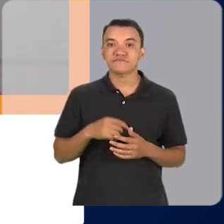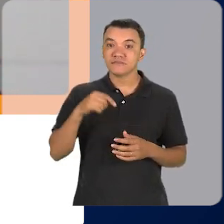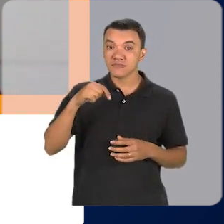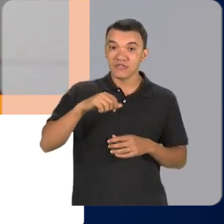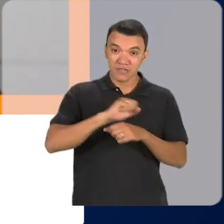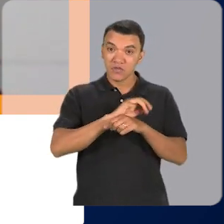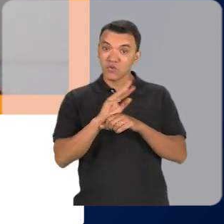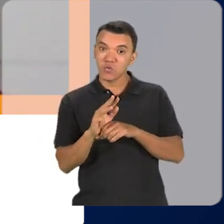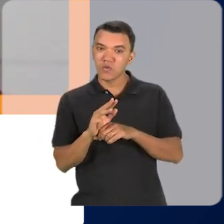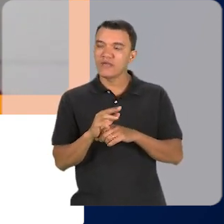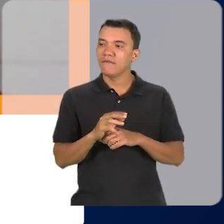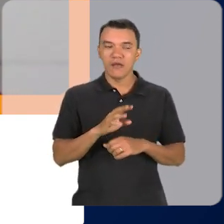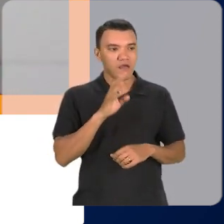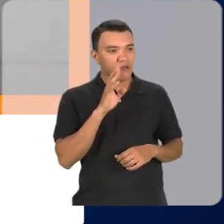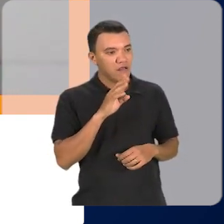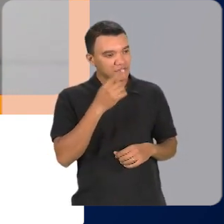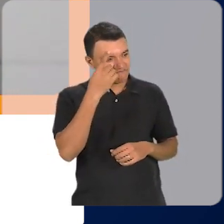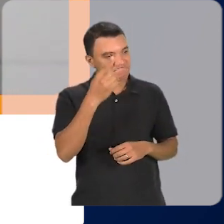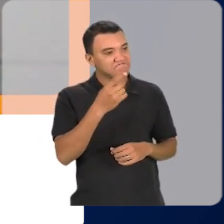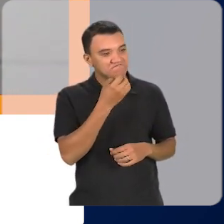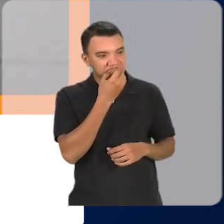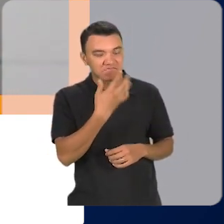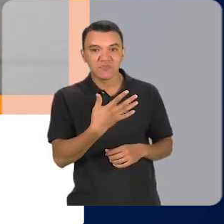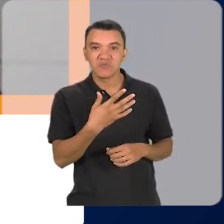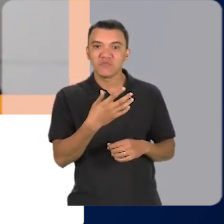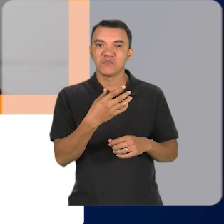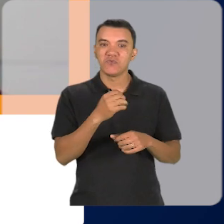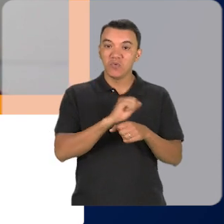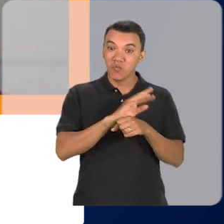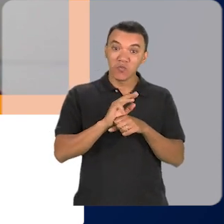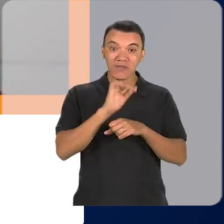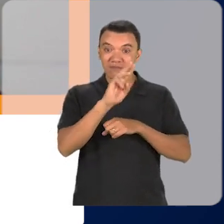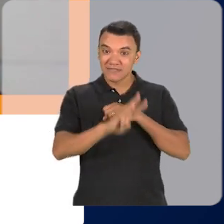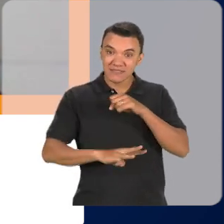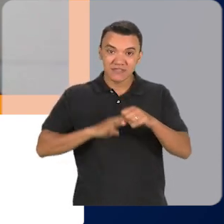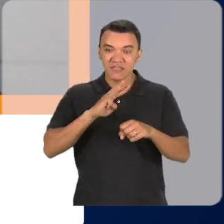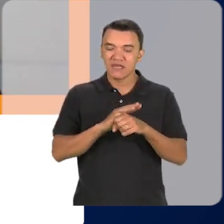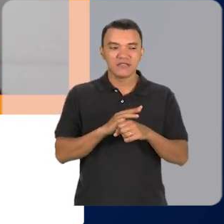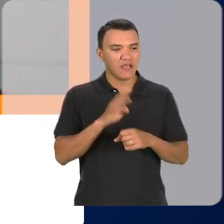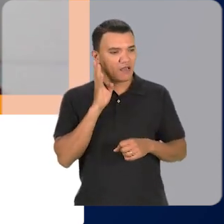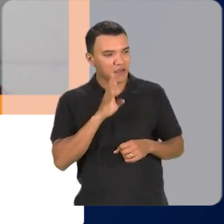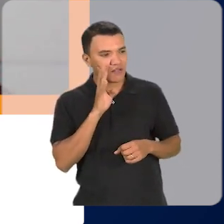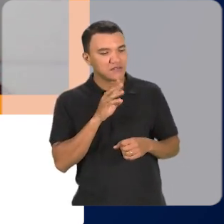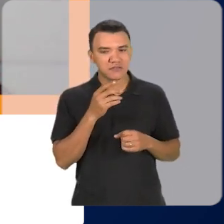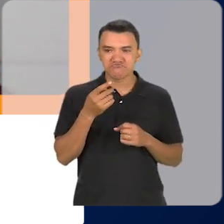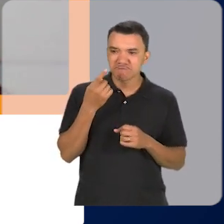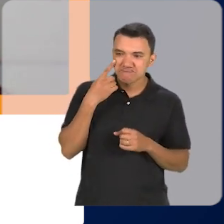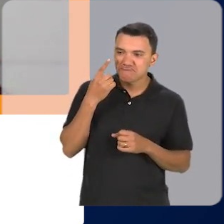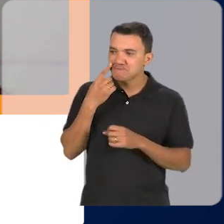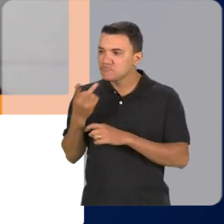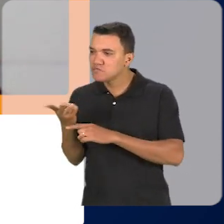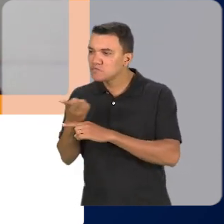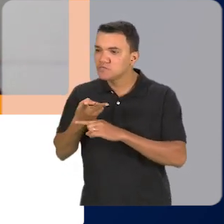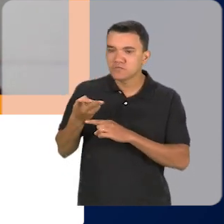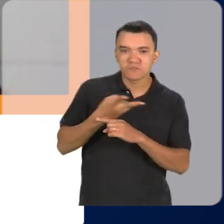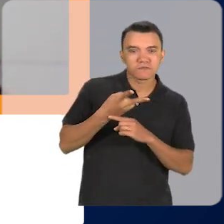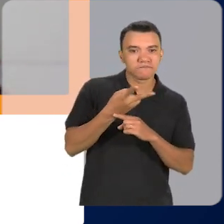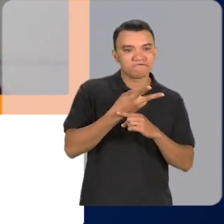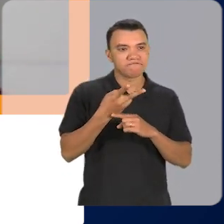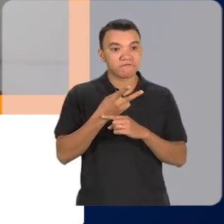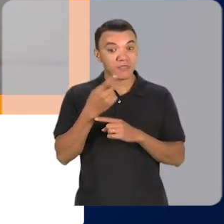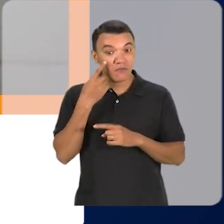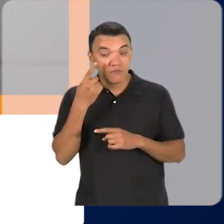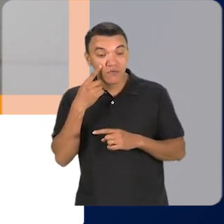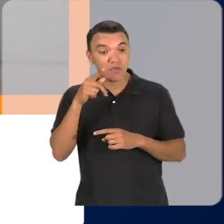ideia, a UEMA-NET abraçou a ideia, fomos buscar material, fomos buscar professores que